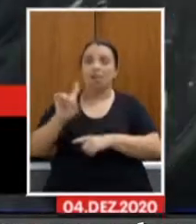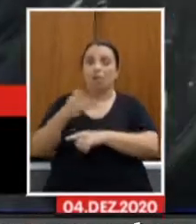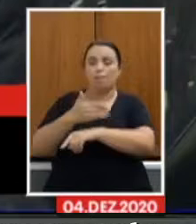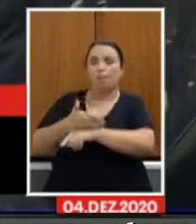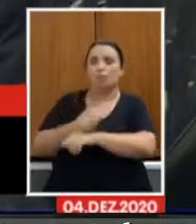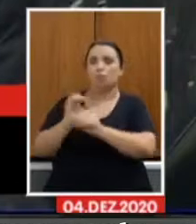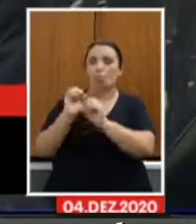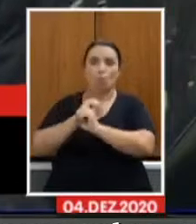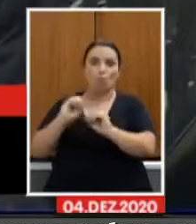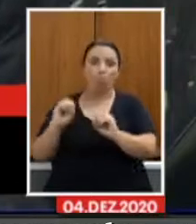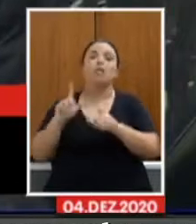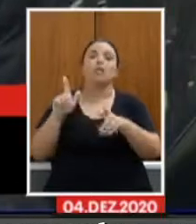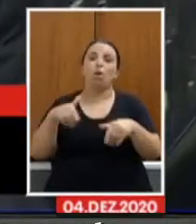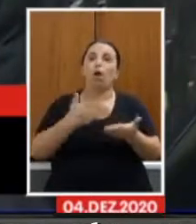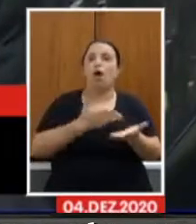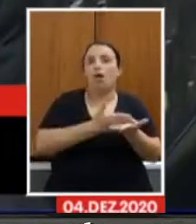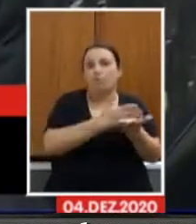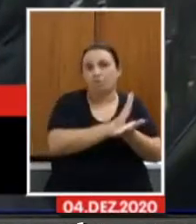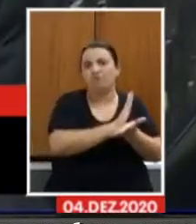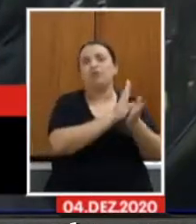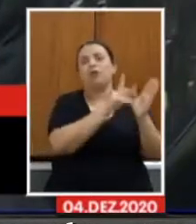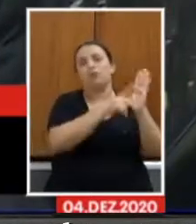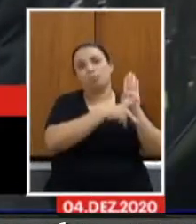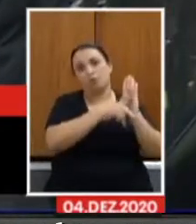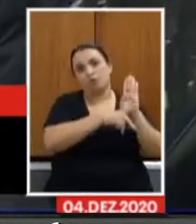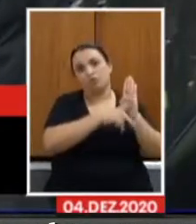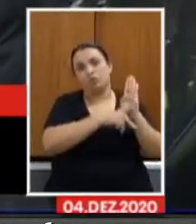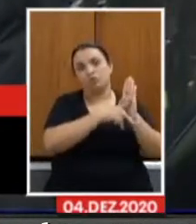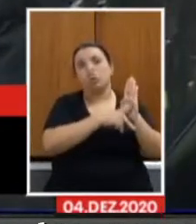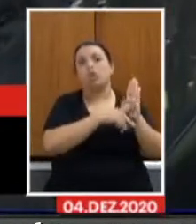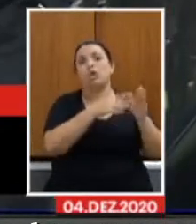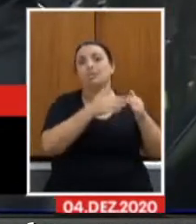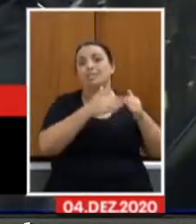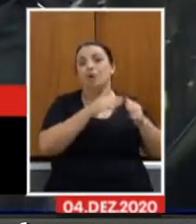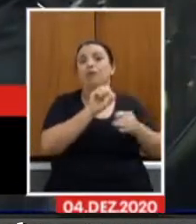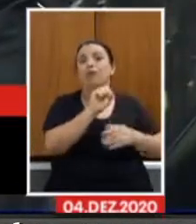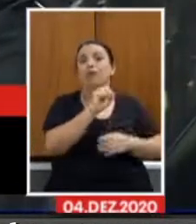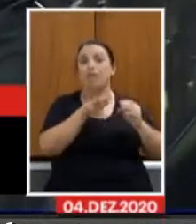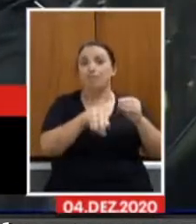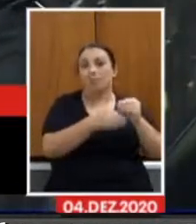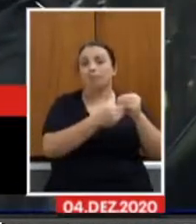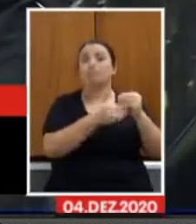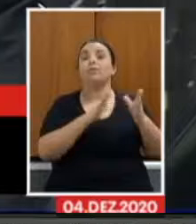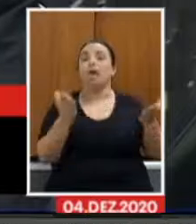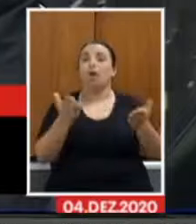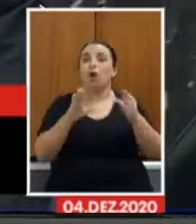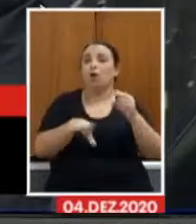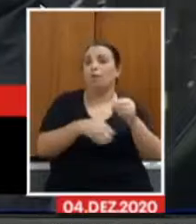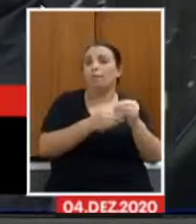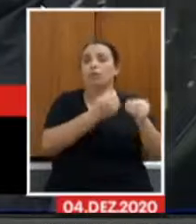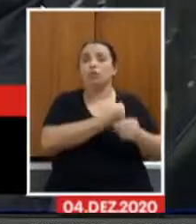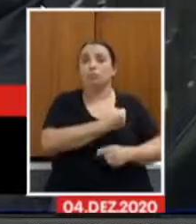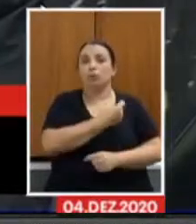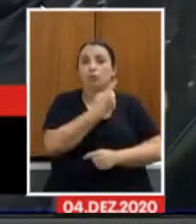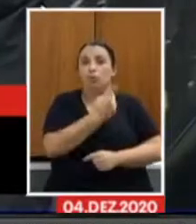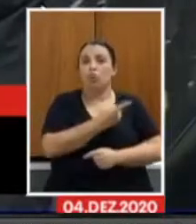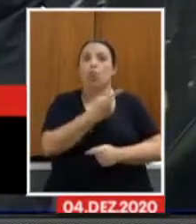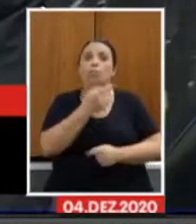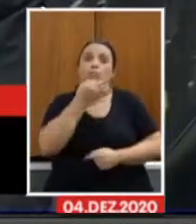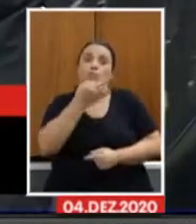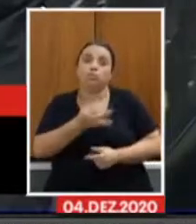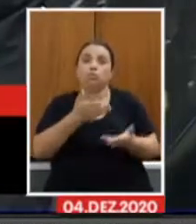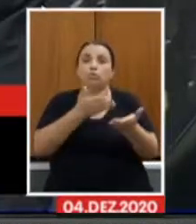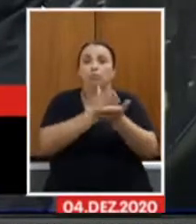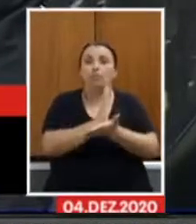branco, portanto está aprovado o projeto, salvo emenda. Em votação, a emenda número 1, comparecer pela aprovação.